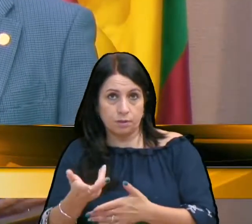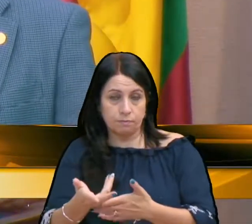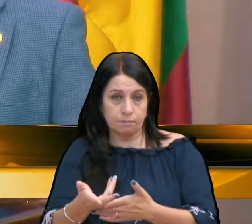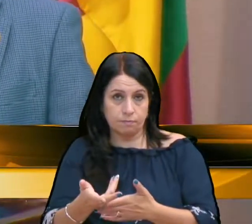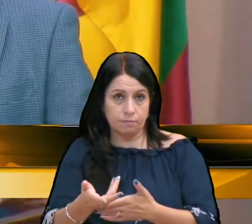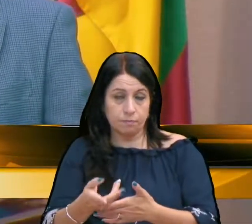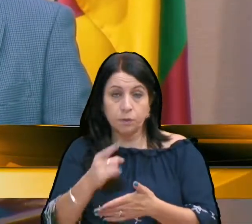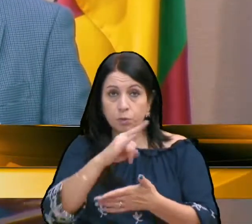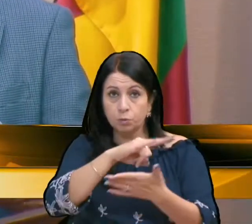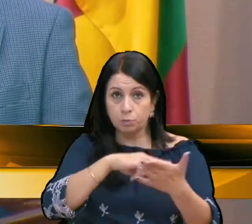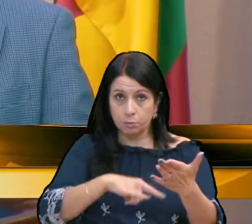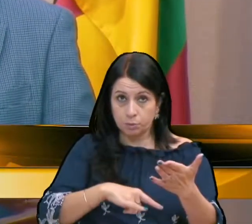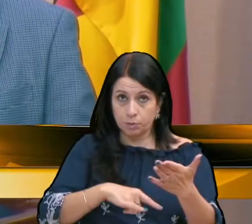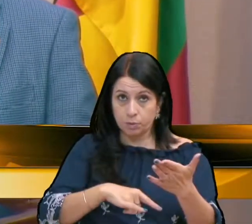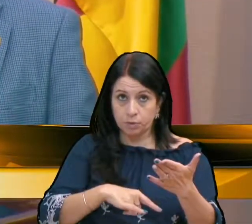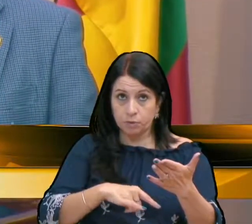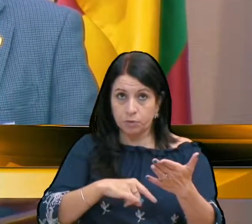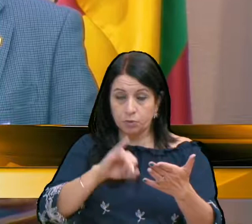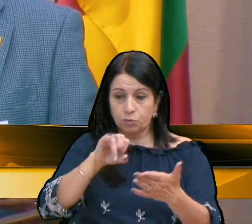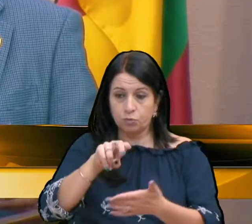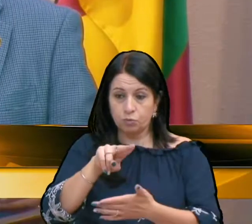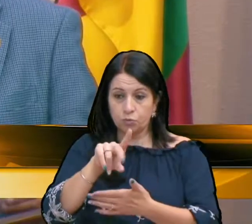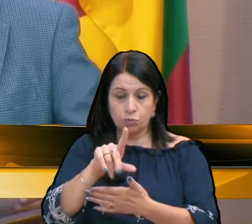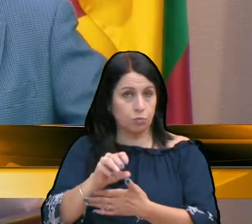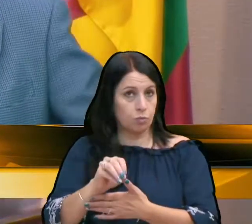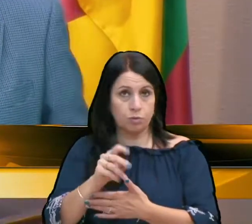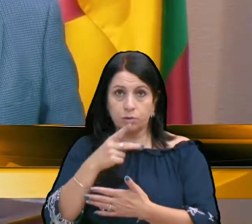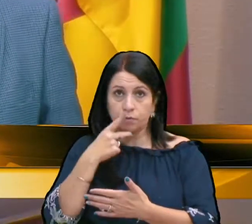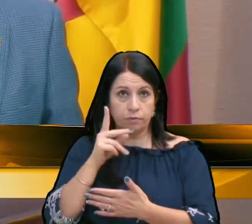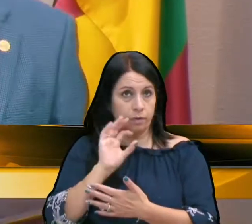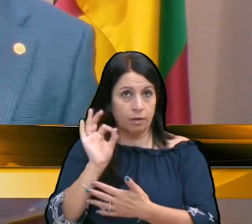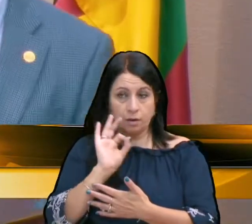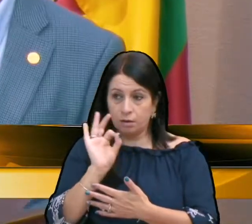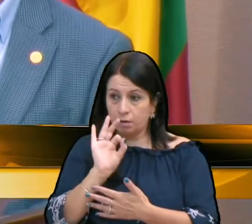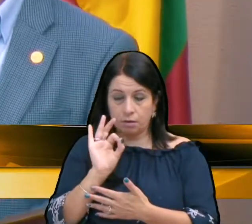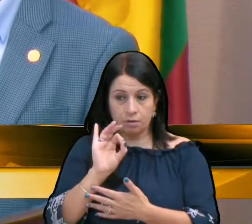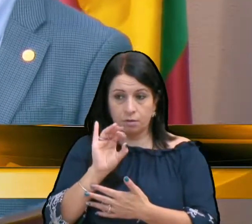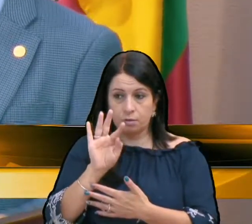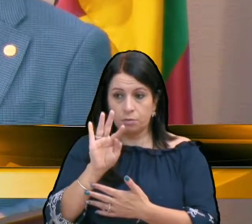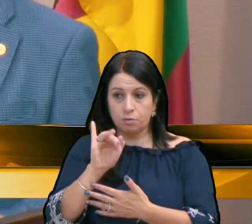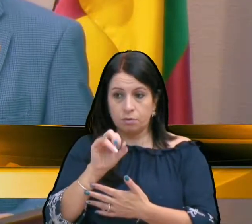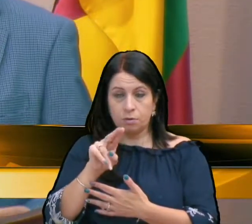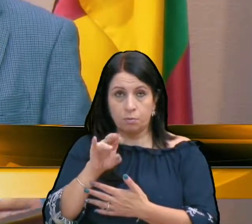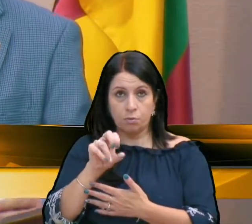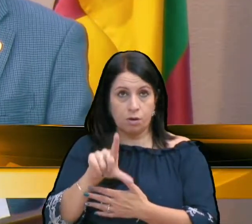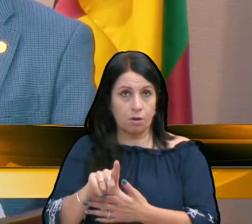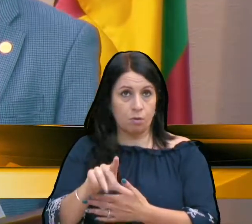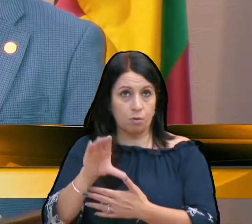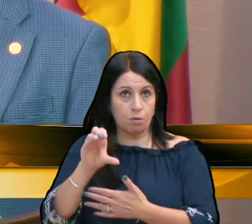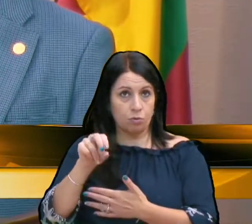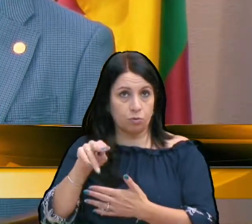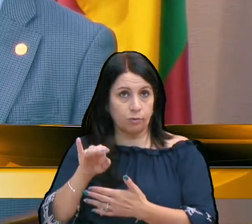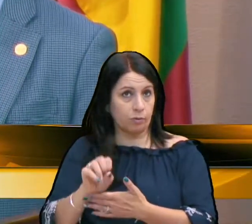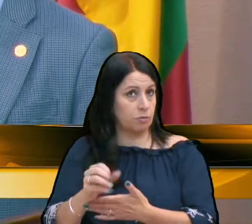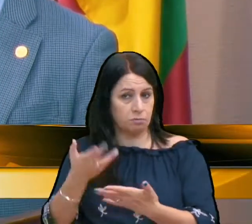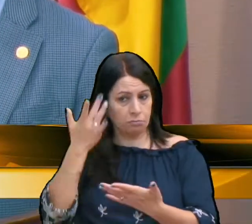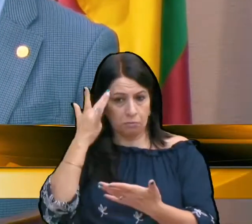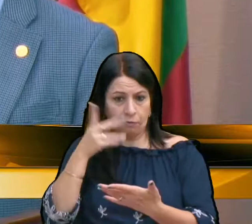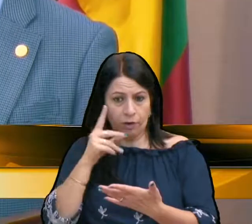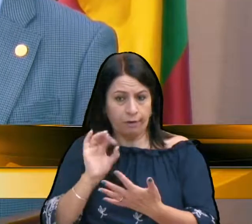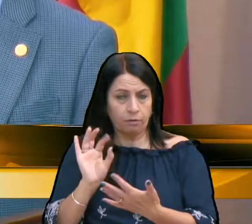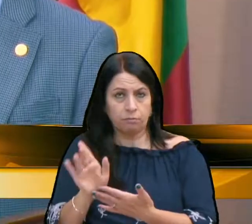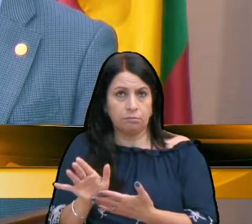No documento do senhor Júlio Freitas, ele não cita absolutamente nada do Tribunal de Contas. Ele não cita